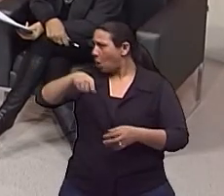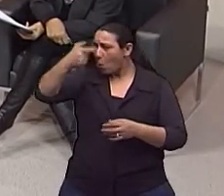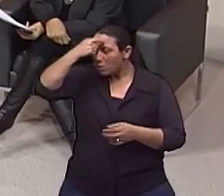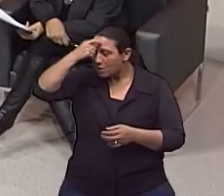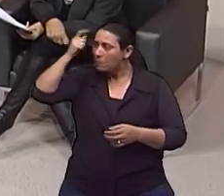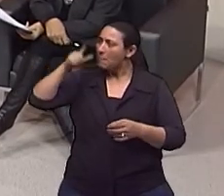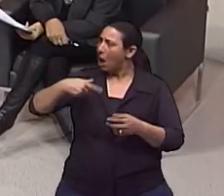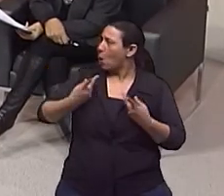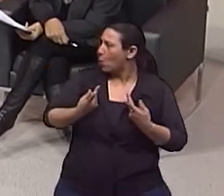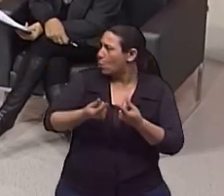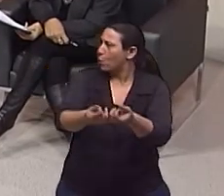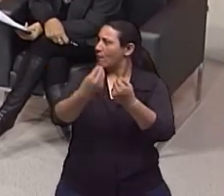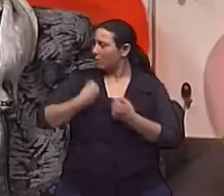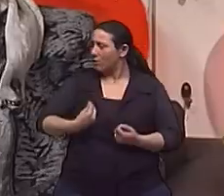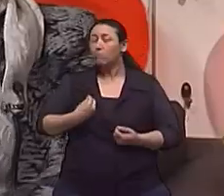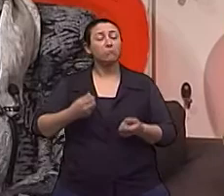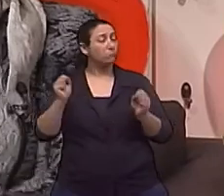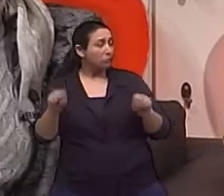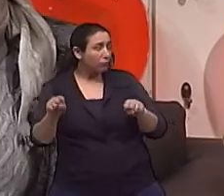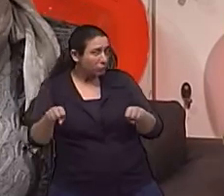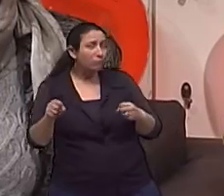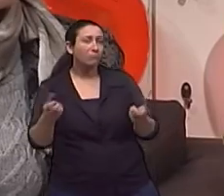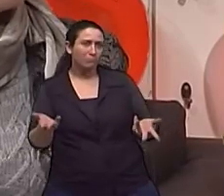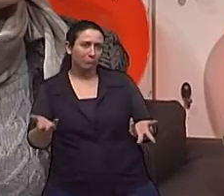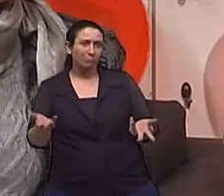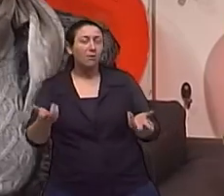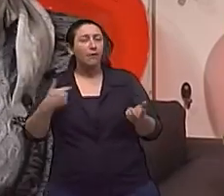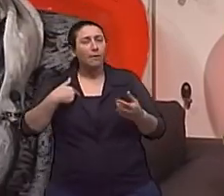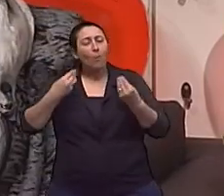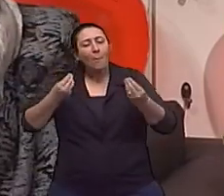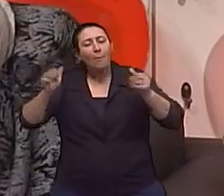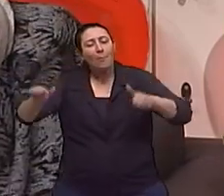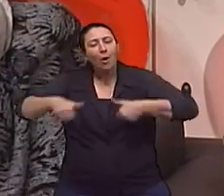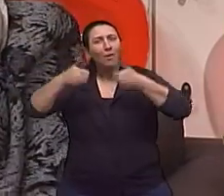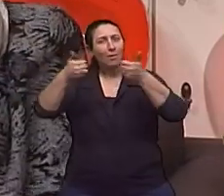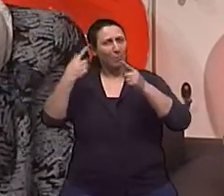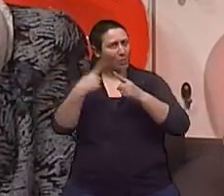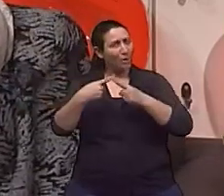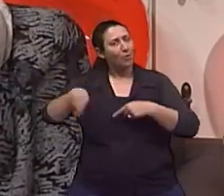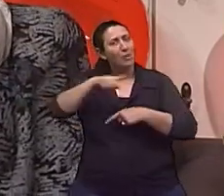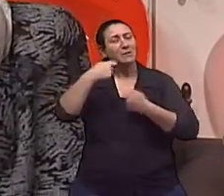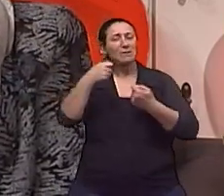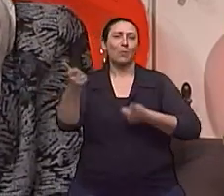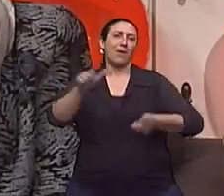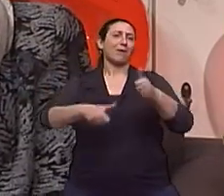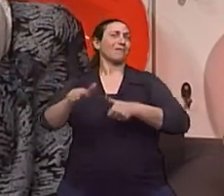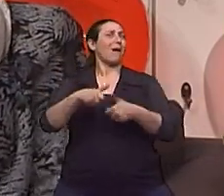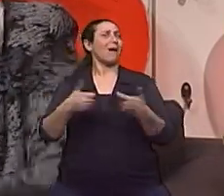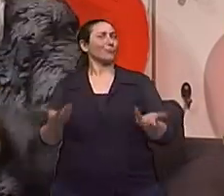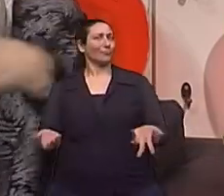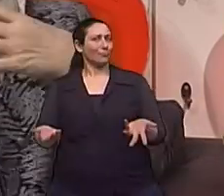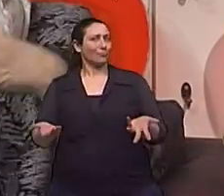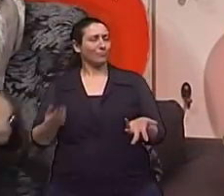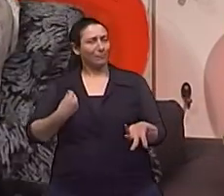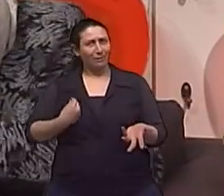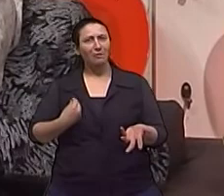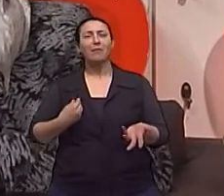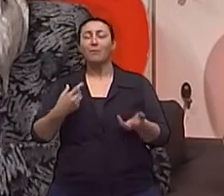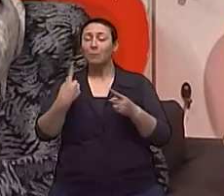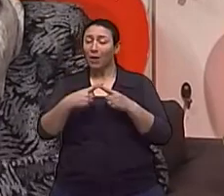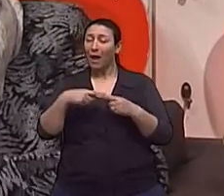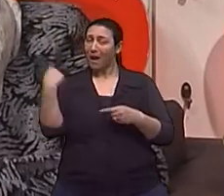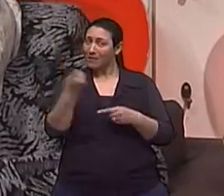como eu vou te a melhor vida agora como eu vou morrer de melhor porque a gente tem que ter qualidade de morte para conservou olha as